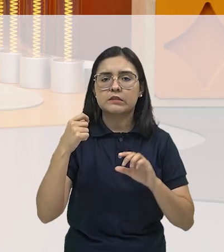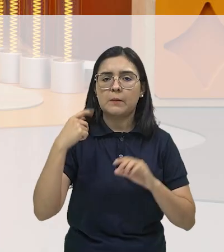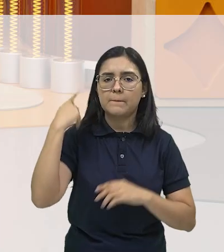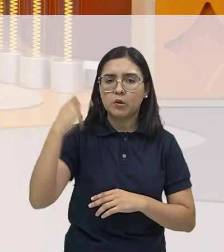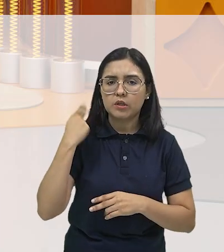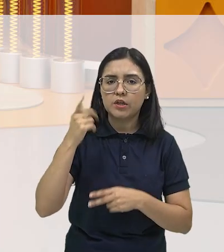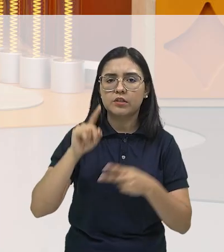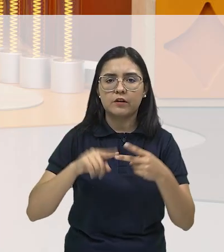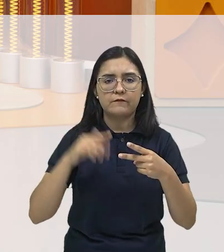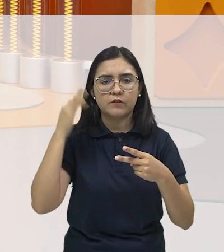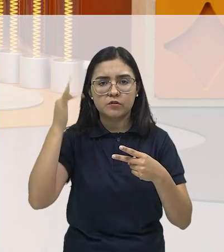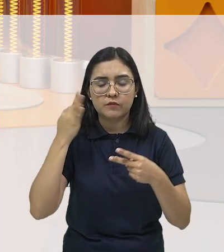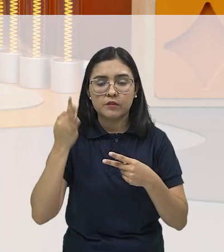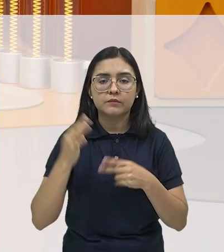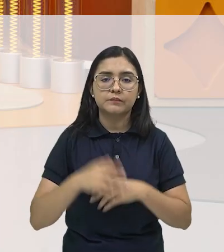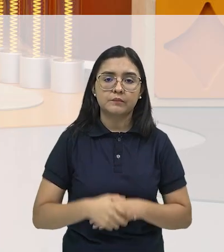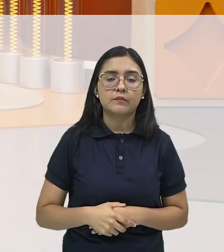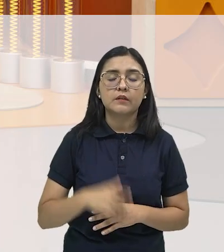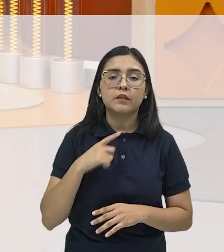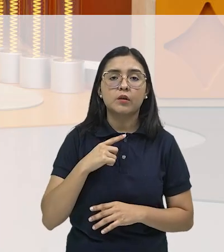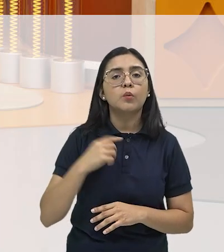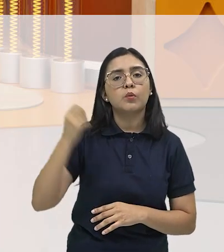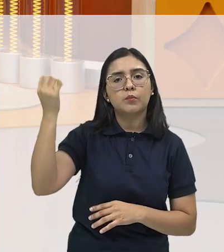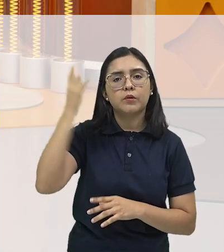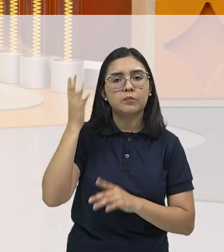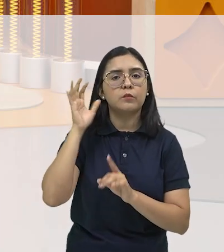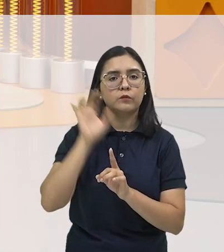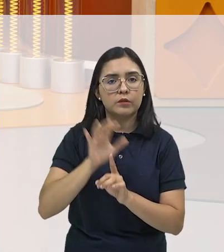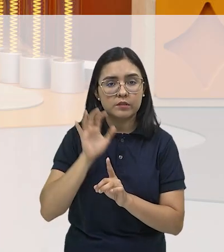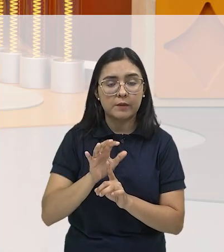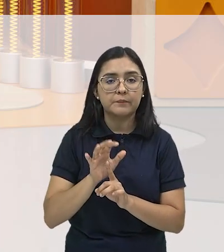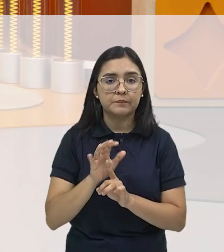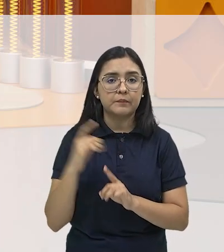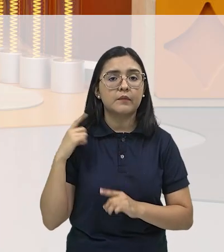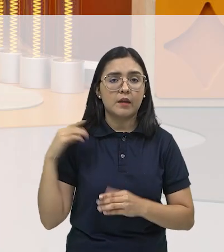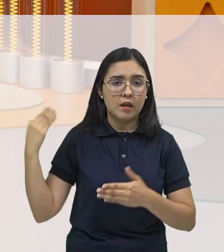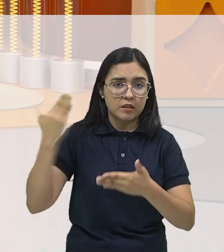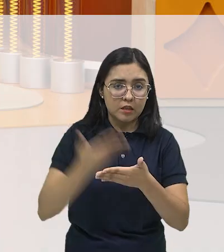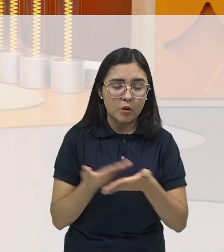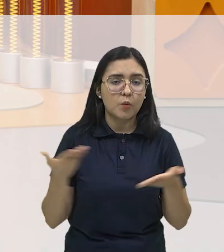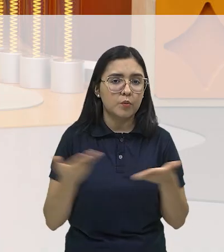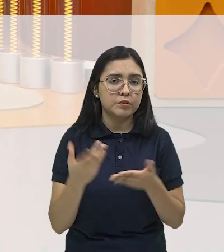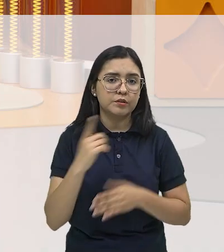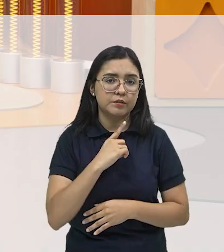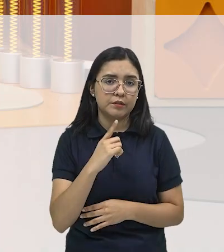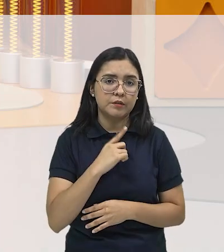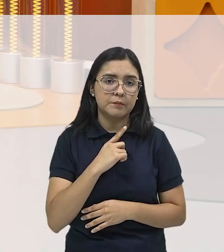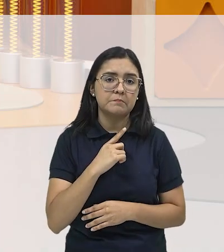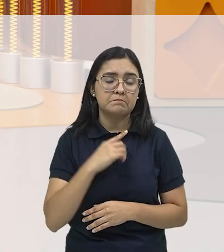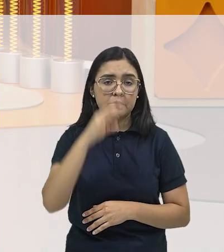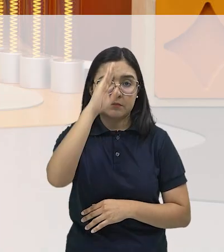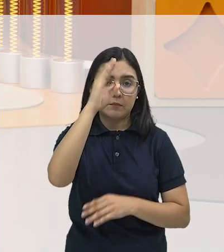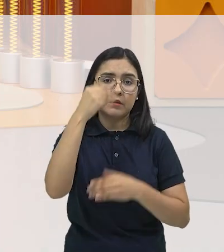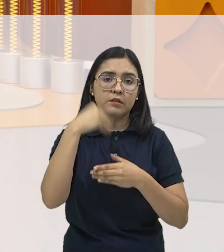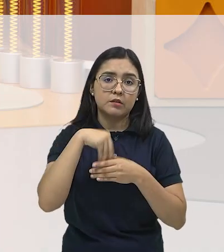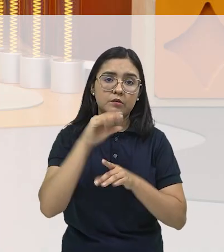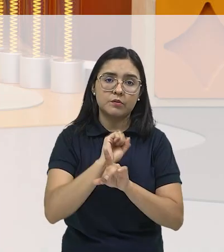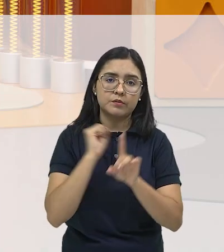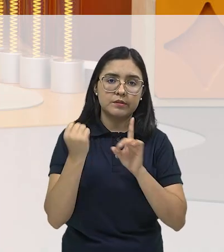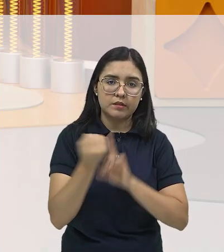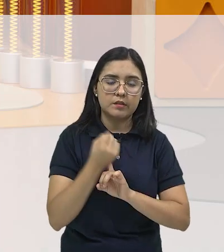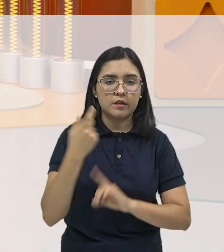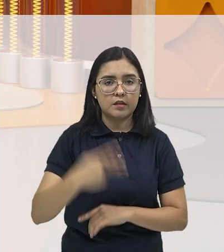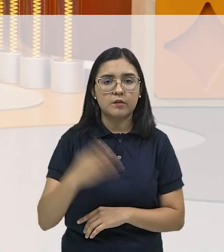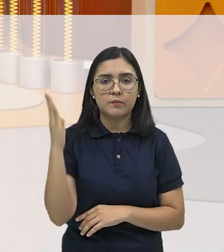políticas, filosóficas influenciadas pelo iluminismo ainda estão presentes hoje, inclusive na nossa sociedade,